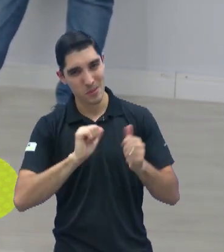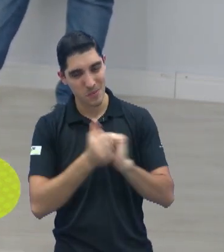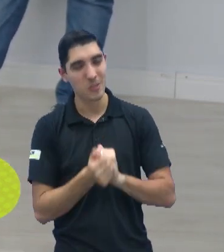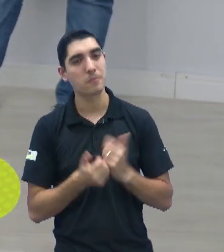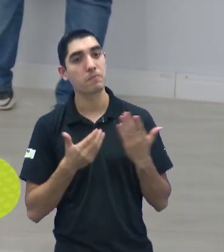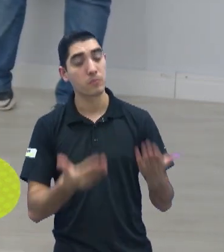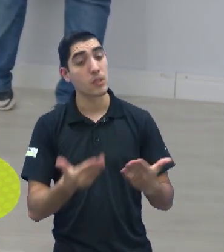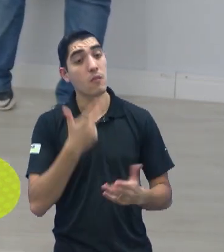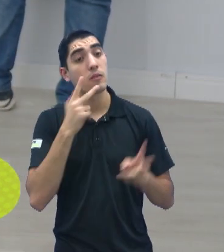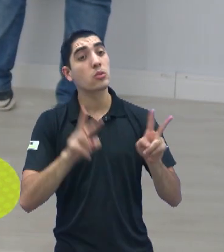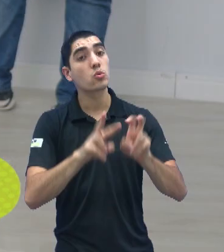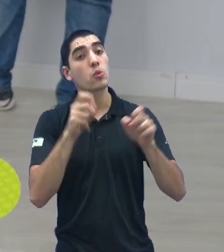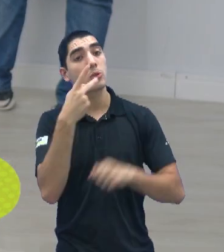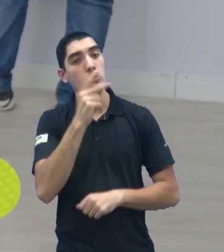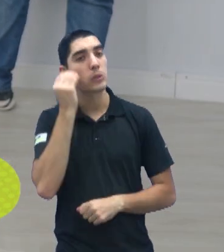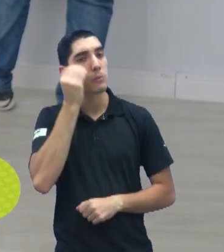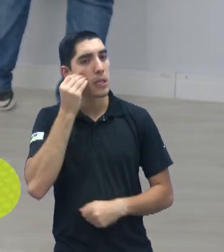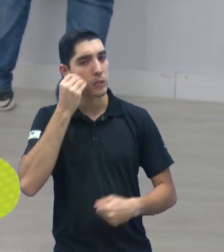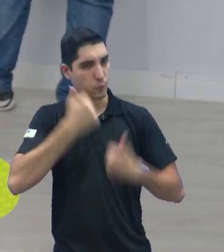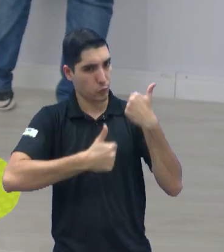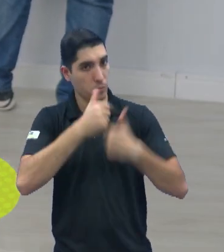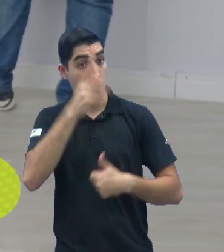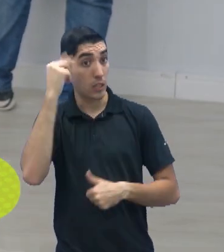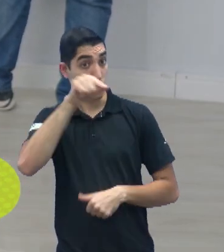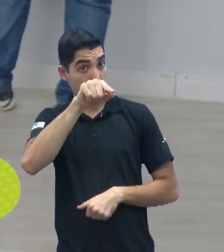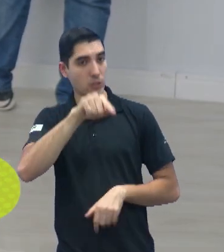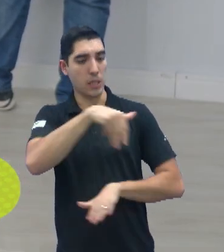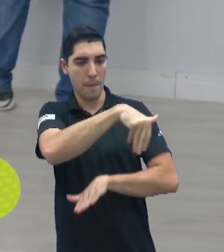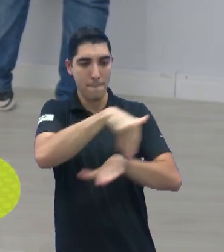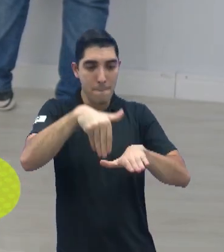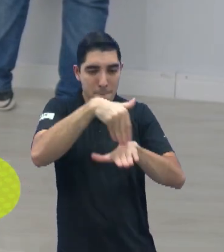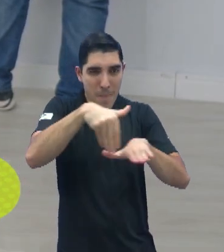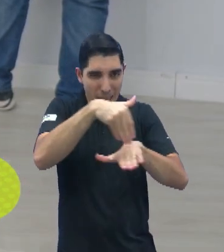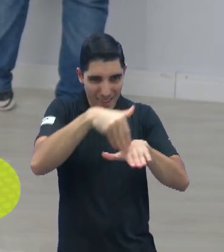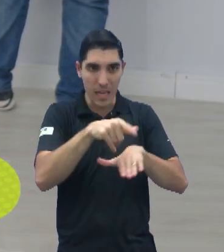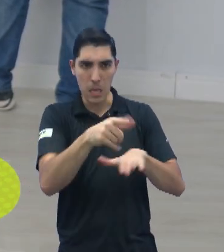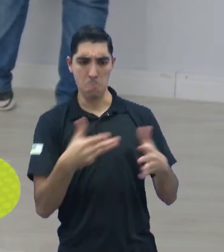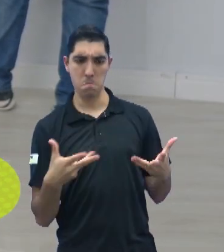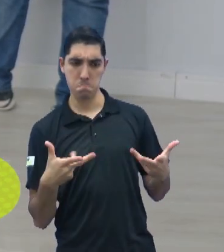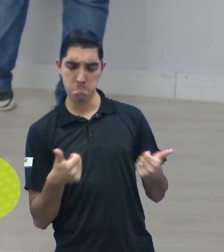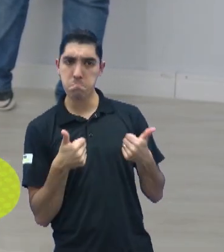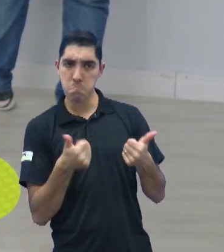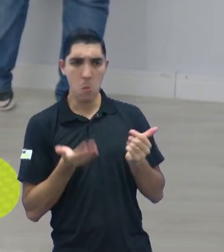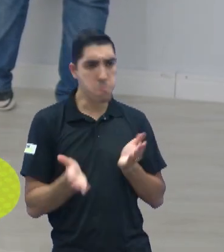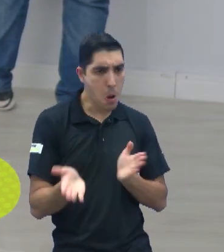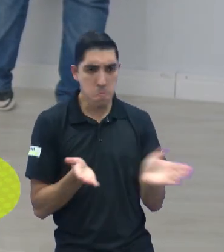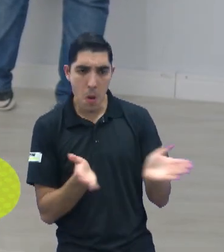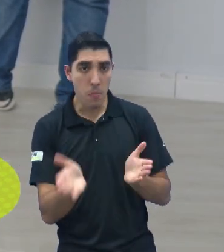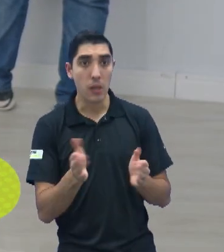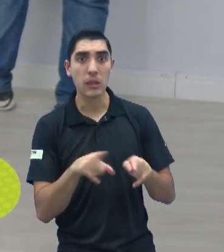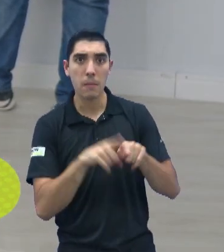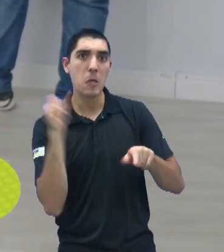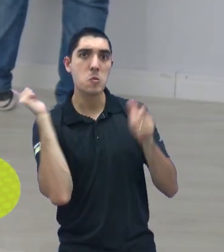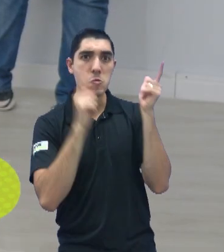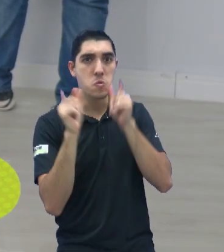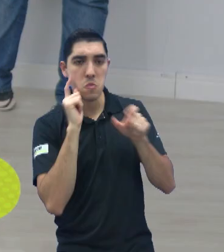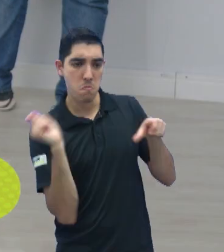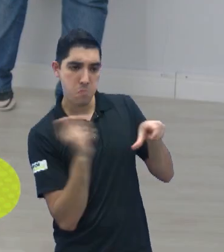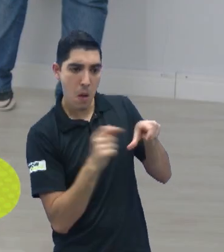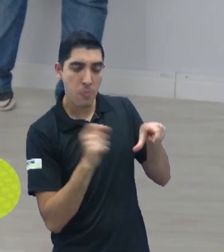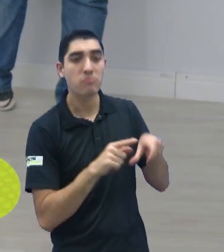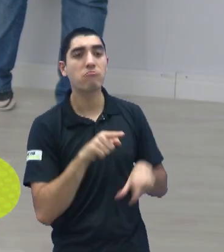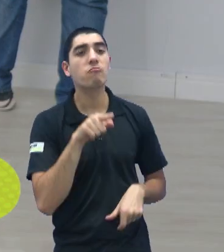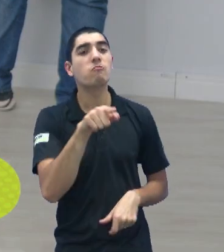a sua carreira. Você era um meia, habilidoso, bastante assistência, fazedor de gols. Como que isso também ajuda,